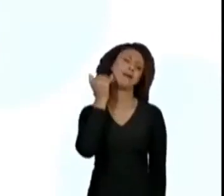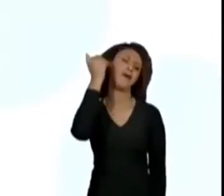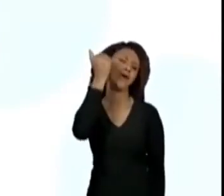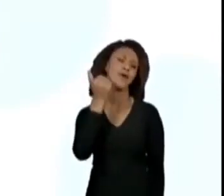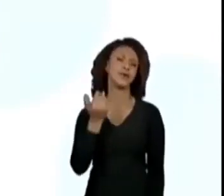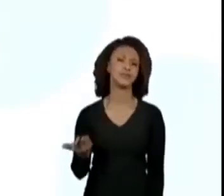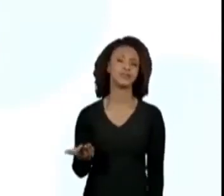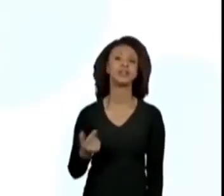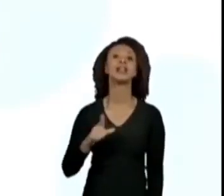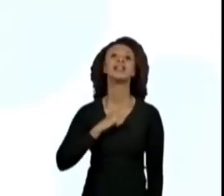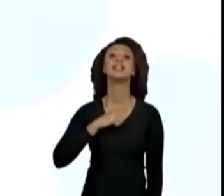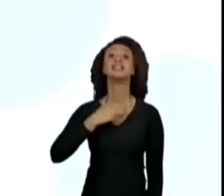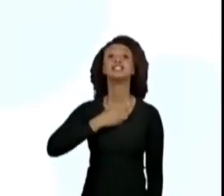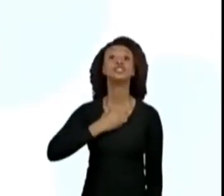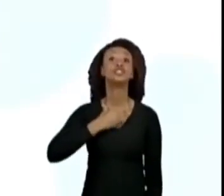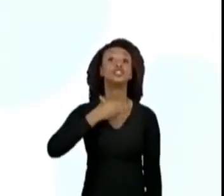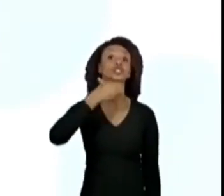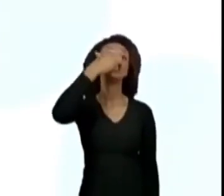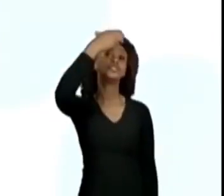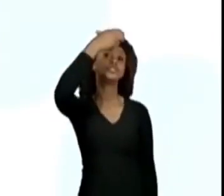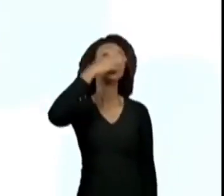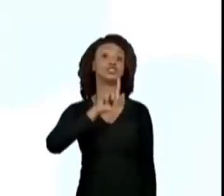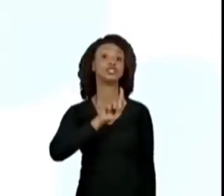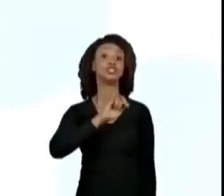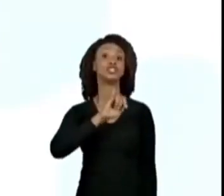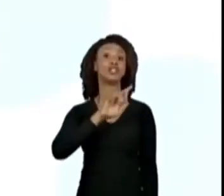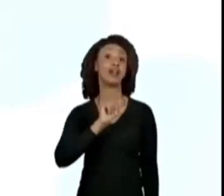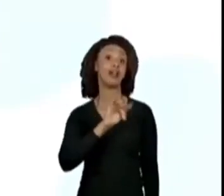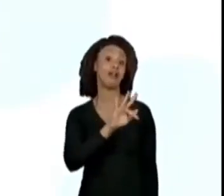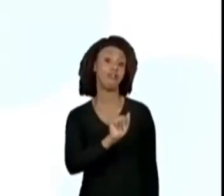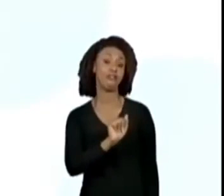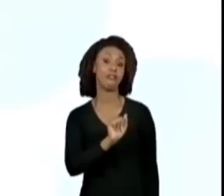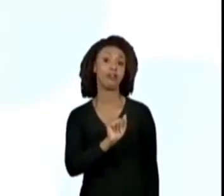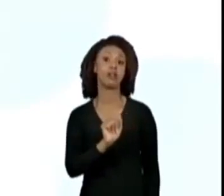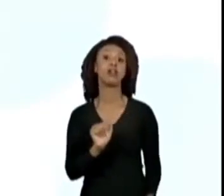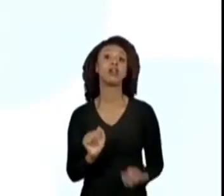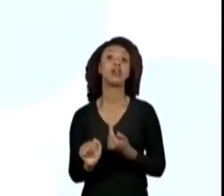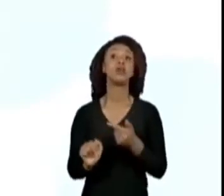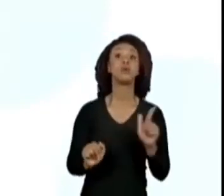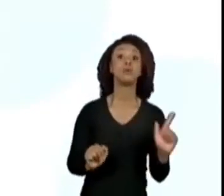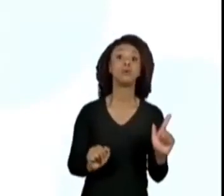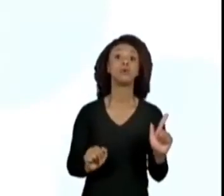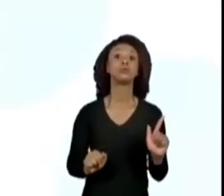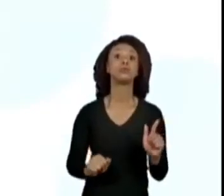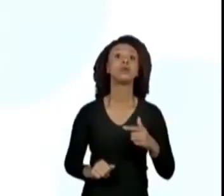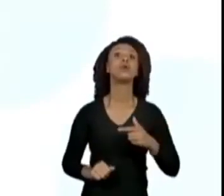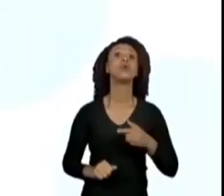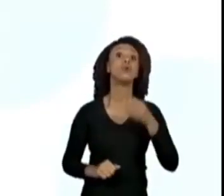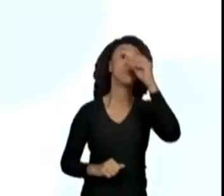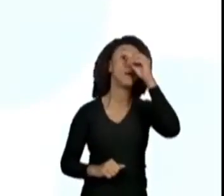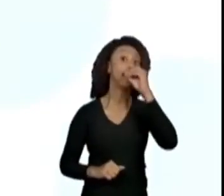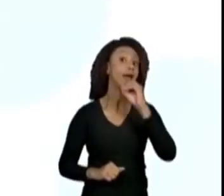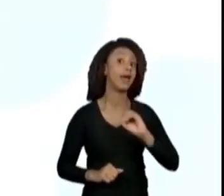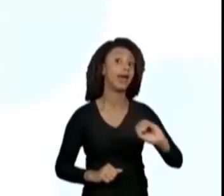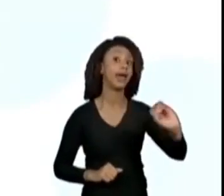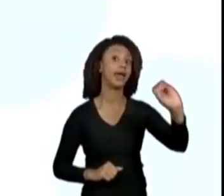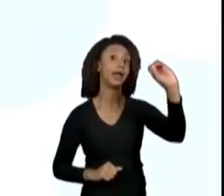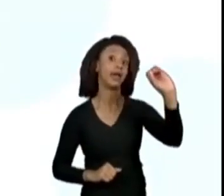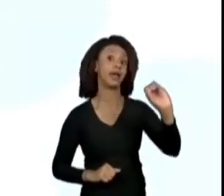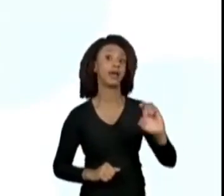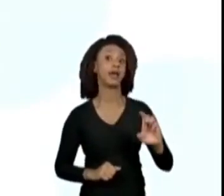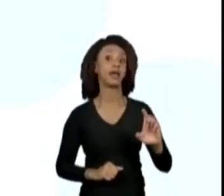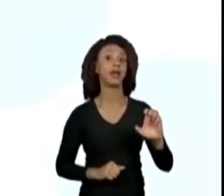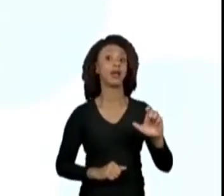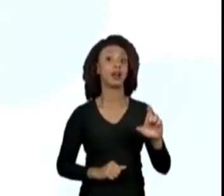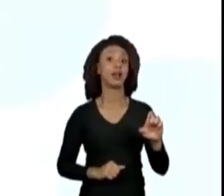ali, ó, a girafa e... Quem? O elefante. Quem? Segundo a Giovana, girafa